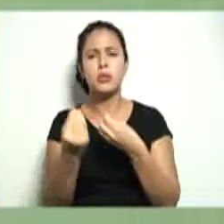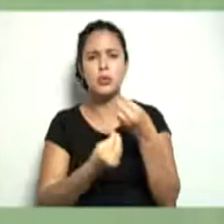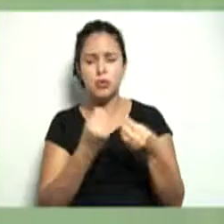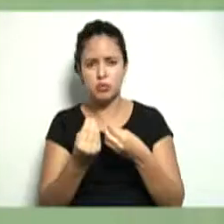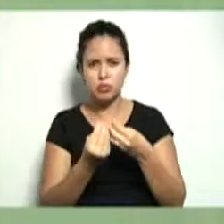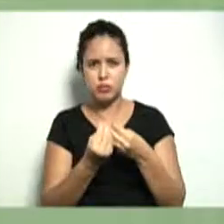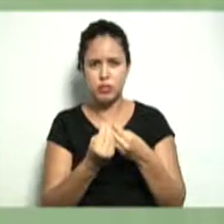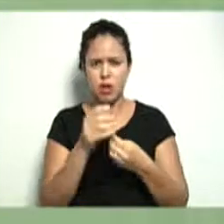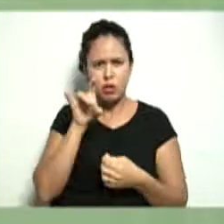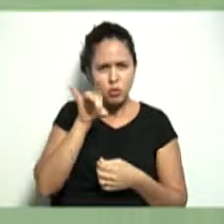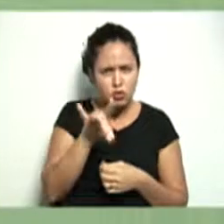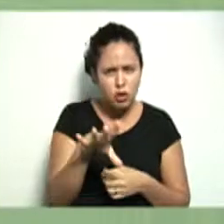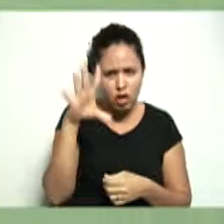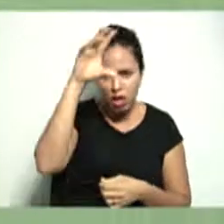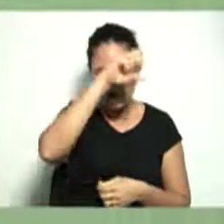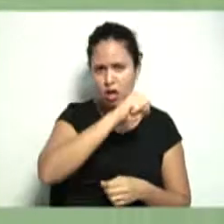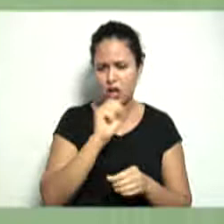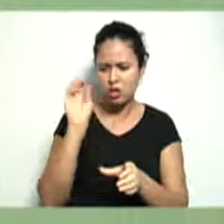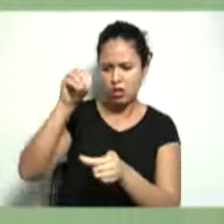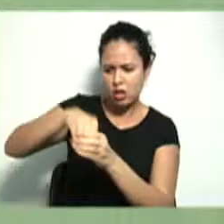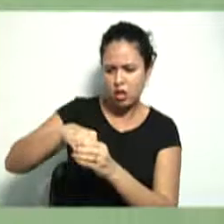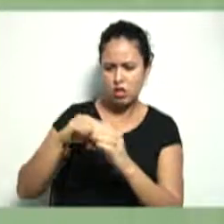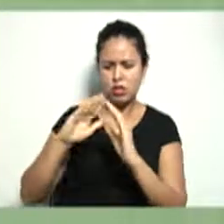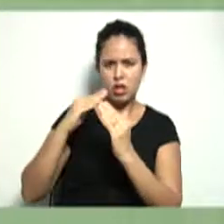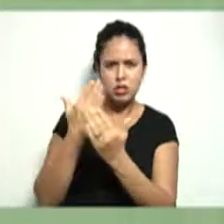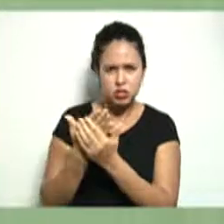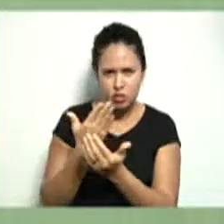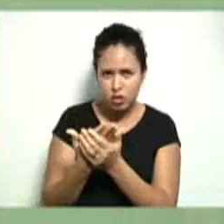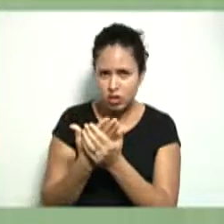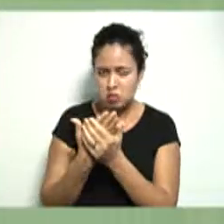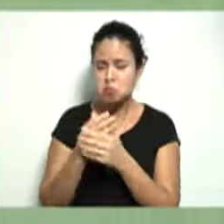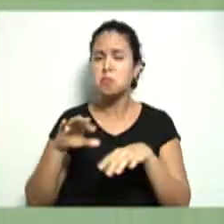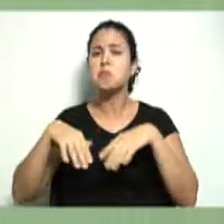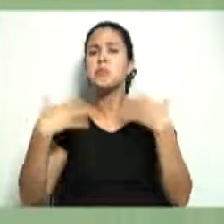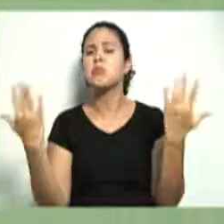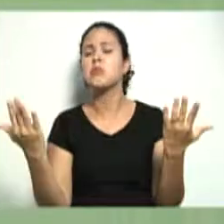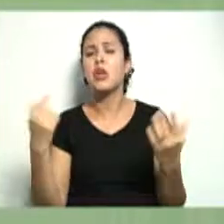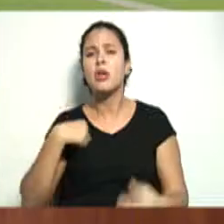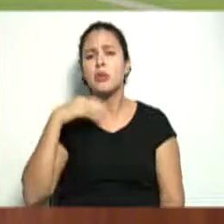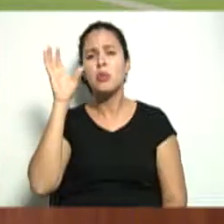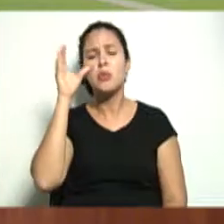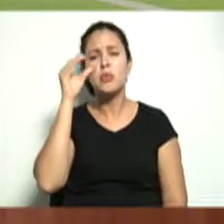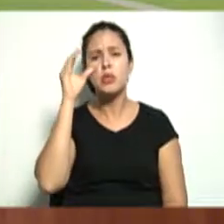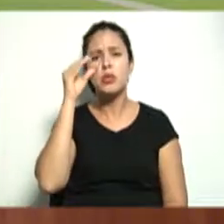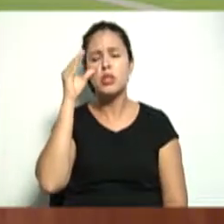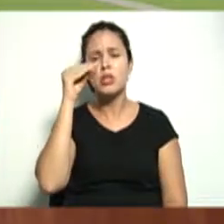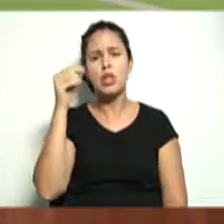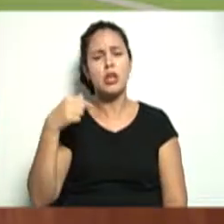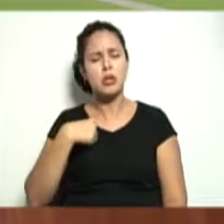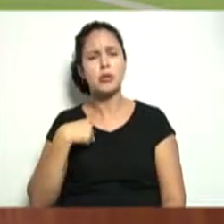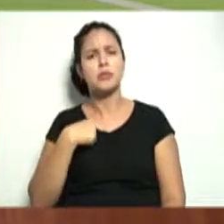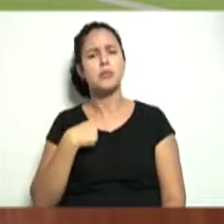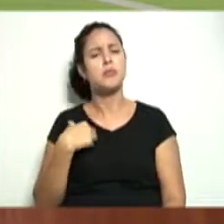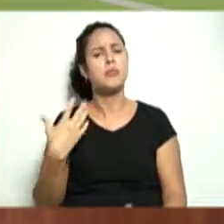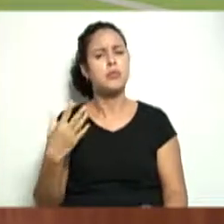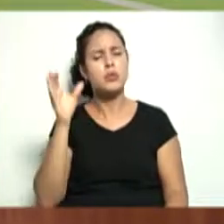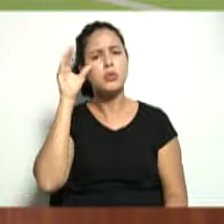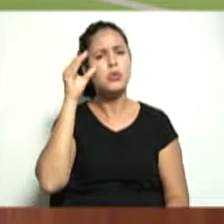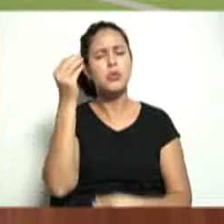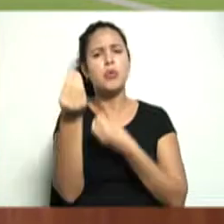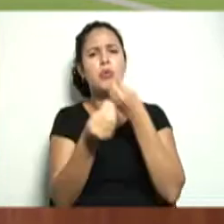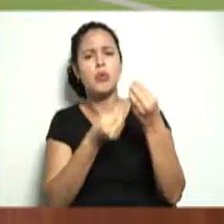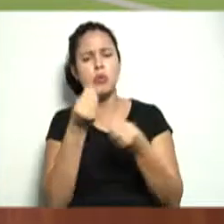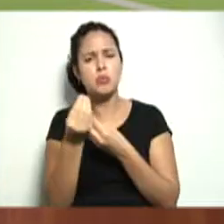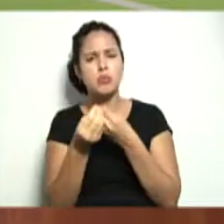Só se aprende na escola? Eu fiquei curioso. Professora, agora eu fiquei curioso com isto. A senhora